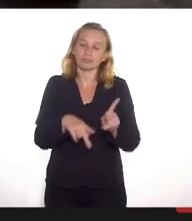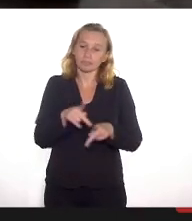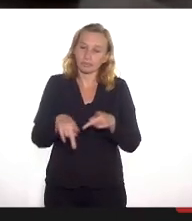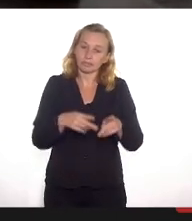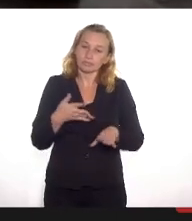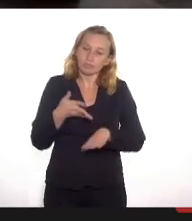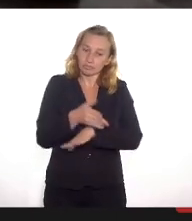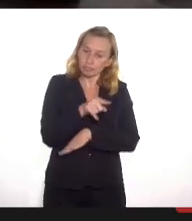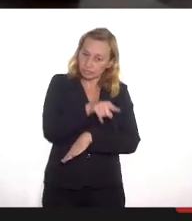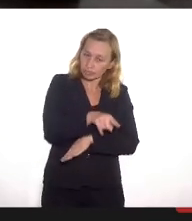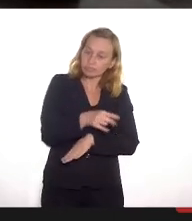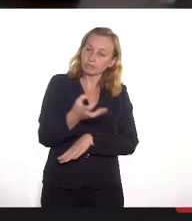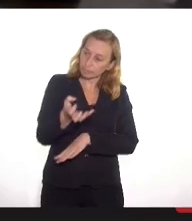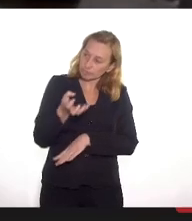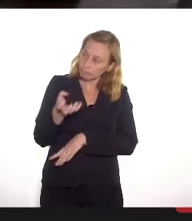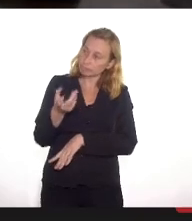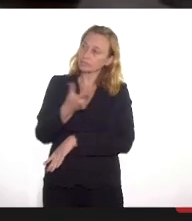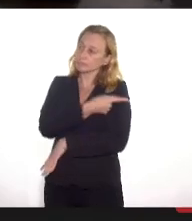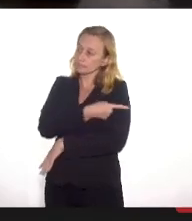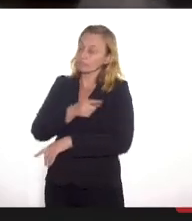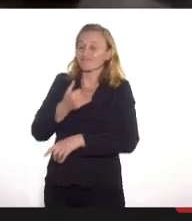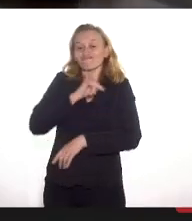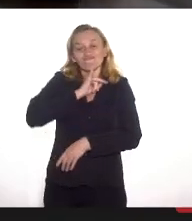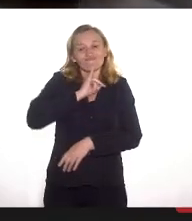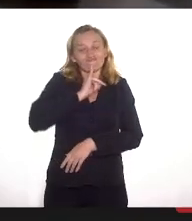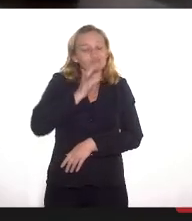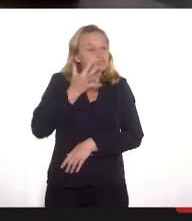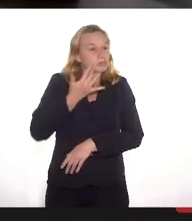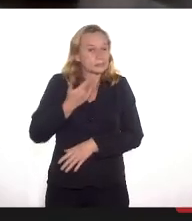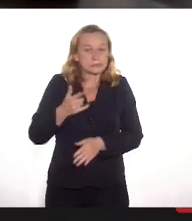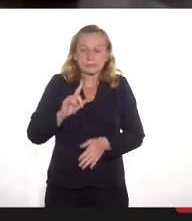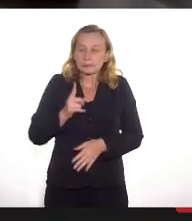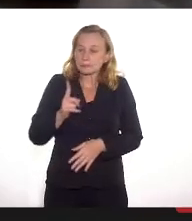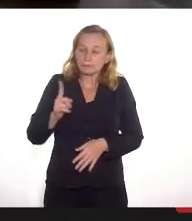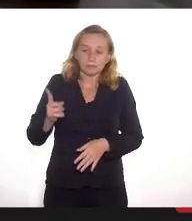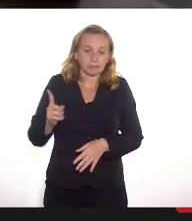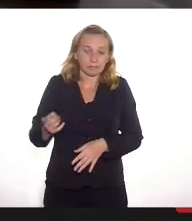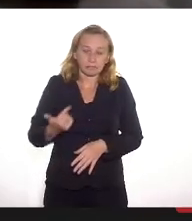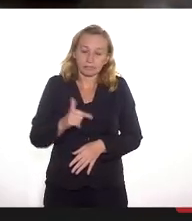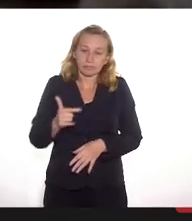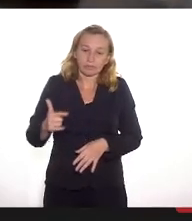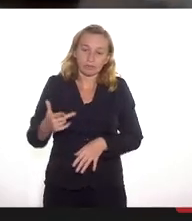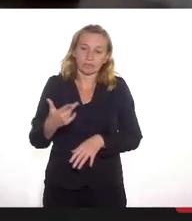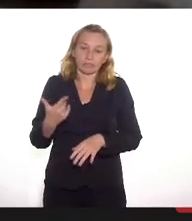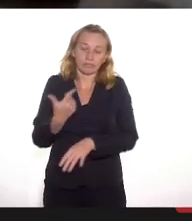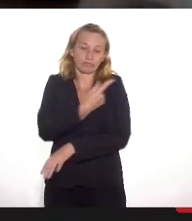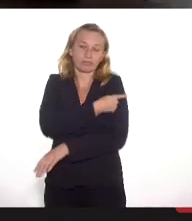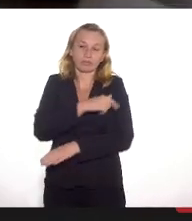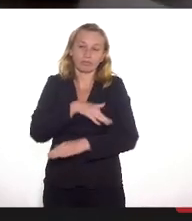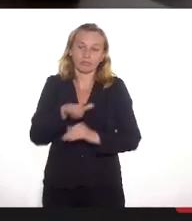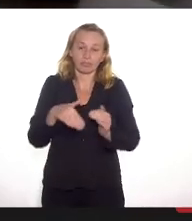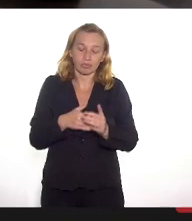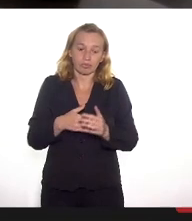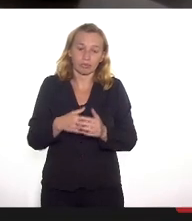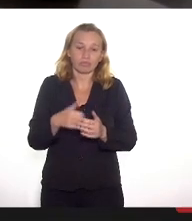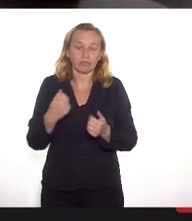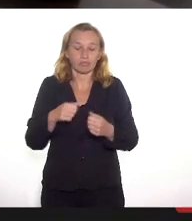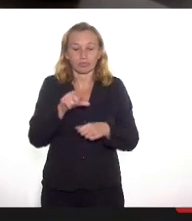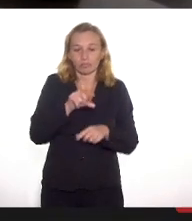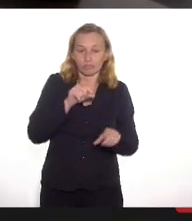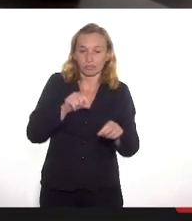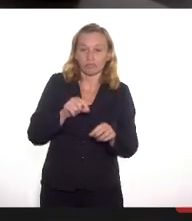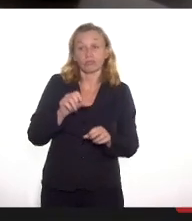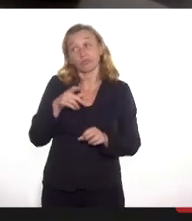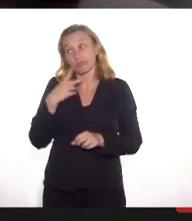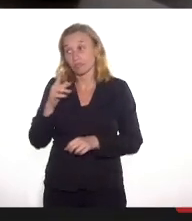lá na porta a pessoa quer tomar vacina Infelizmente como não tem vacina para todos você cria alguns critérios esse profissional na ponta que tem que dizer o